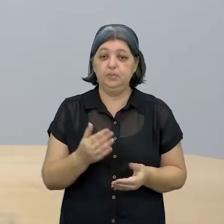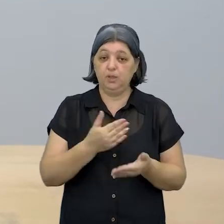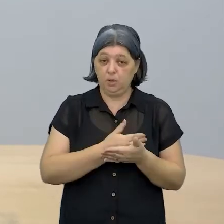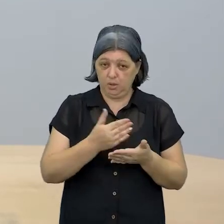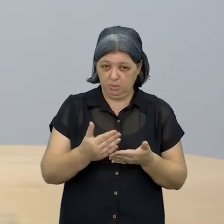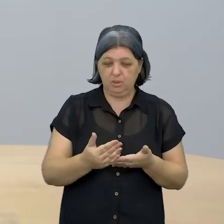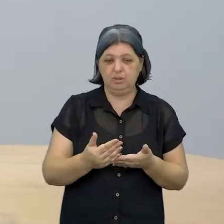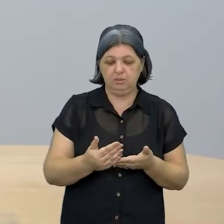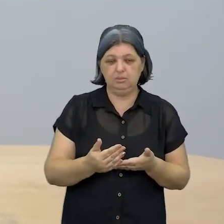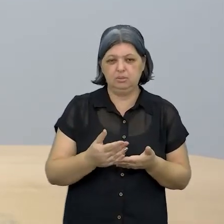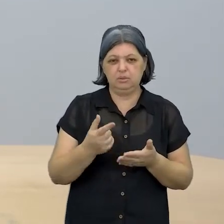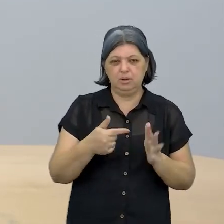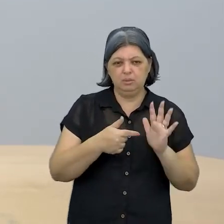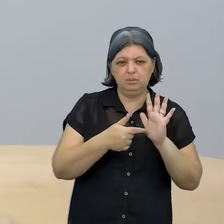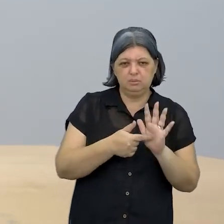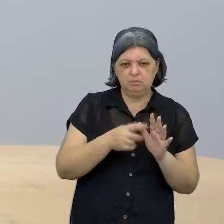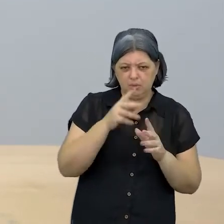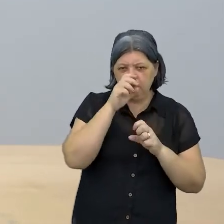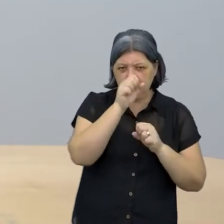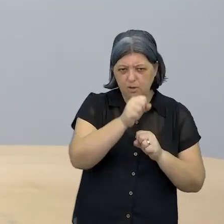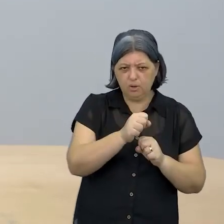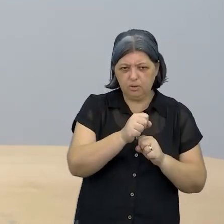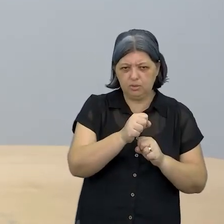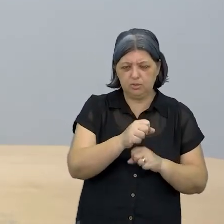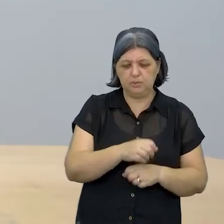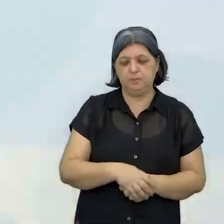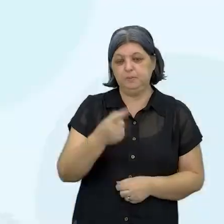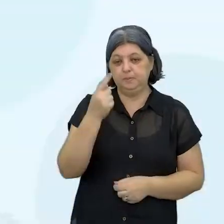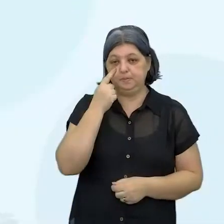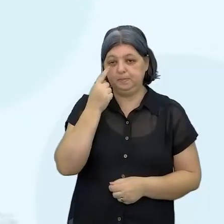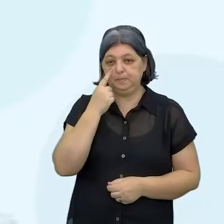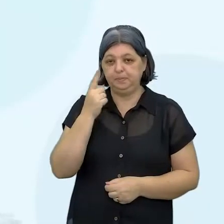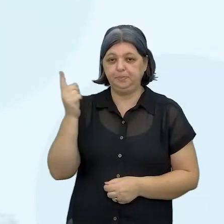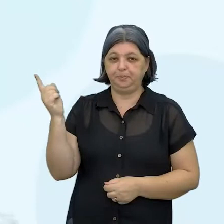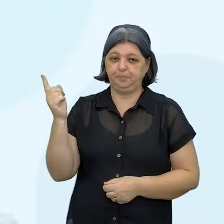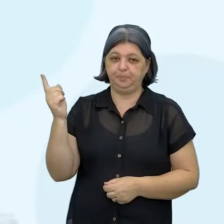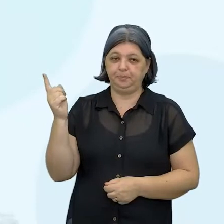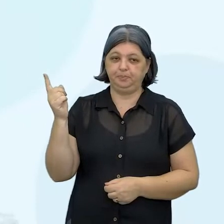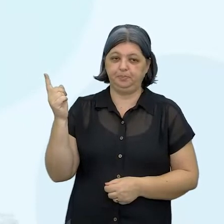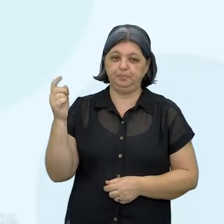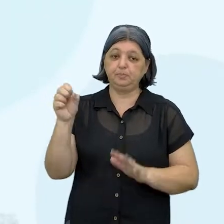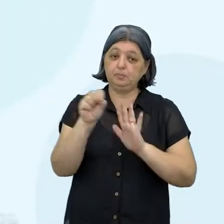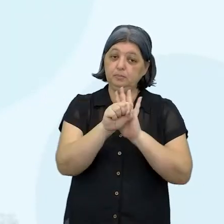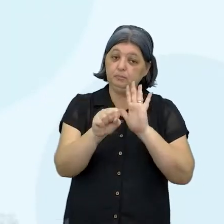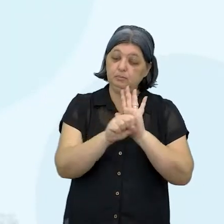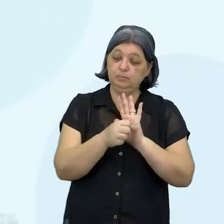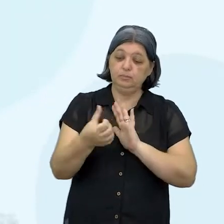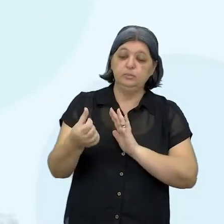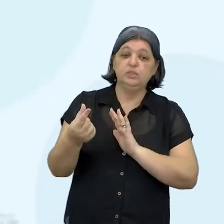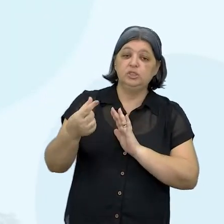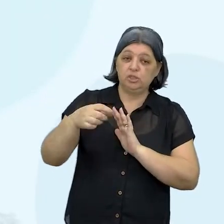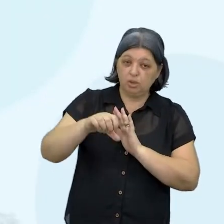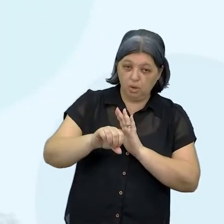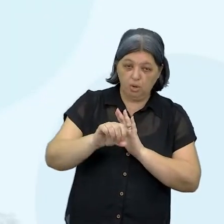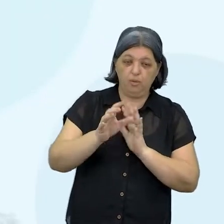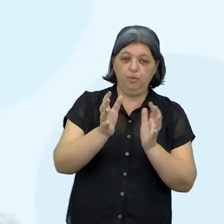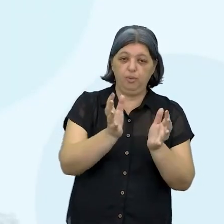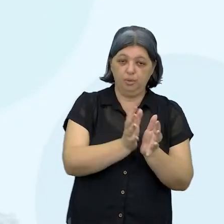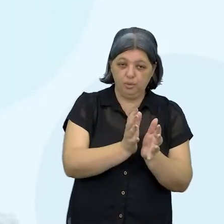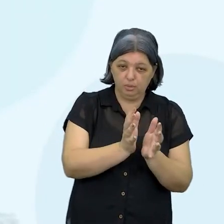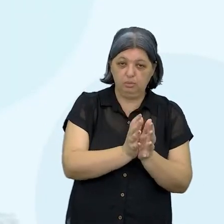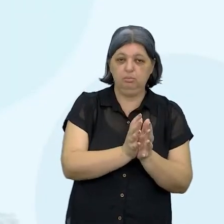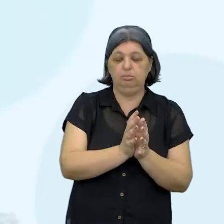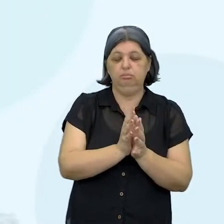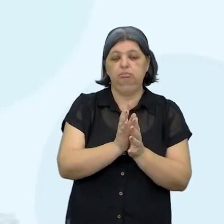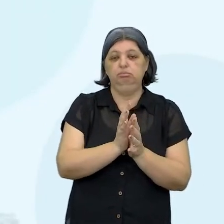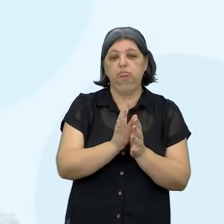bem patente ali no século XIX, vamos ver na tela, o fato de que às classes populares, aos